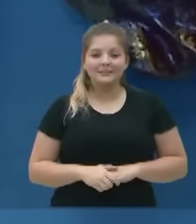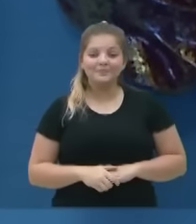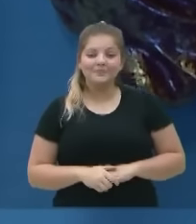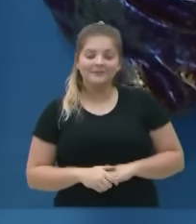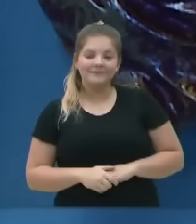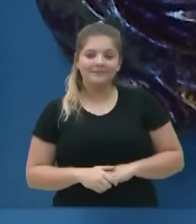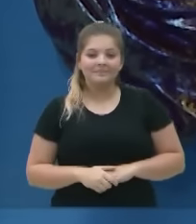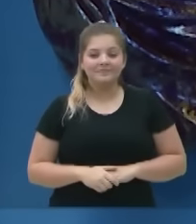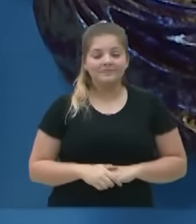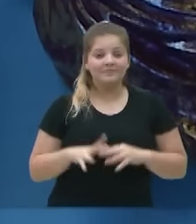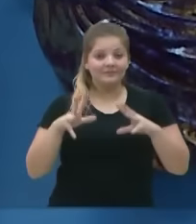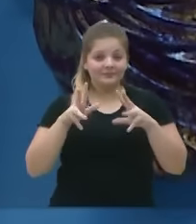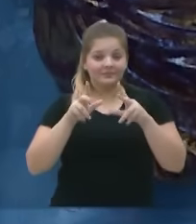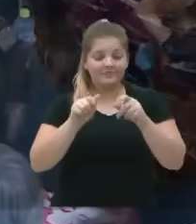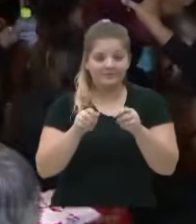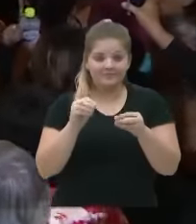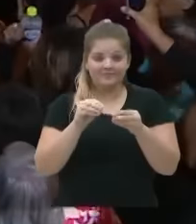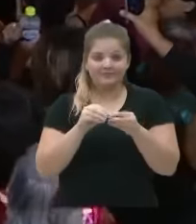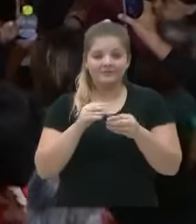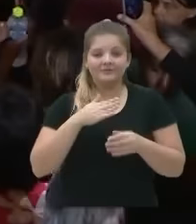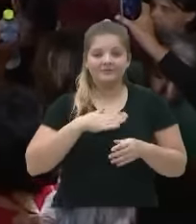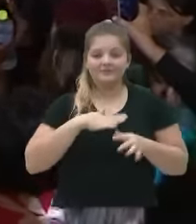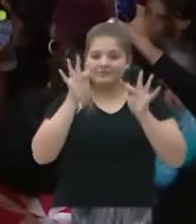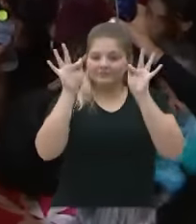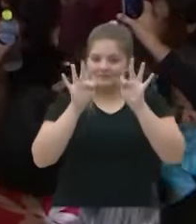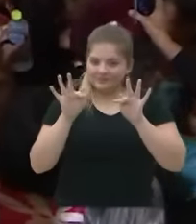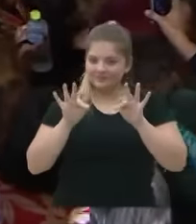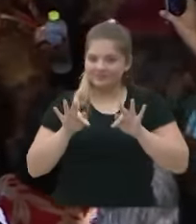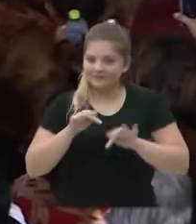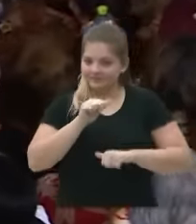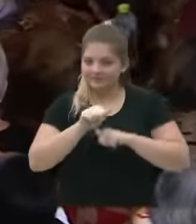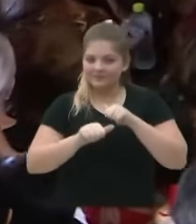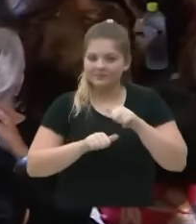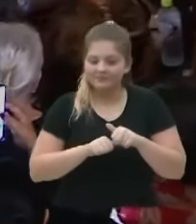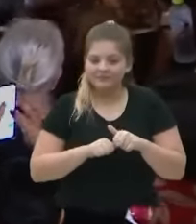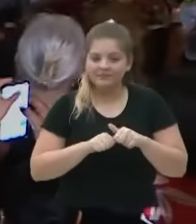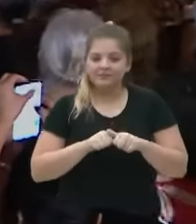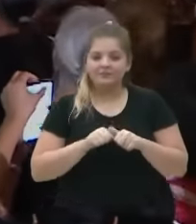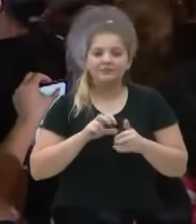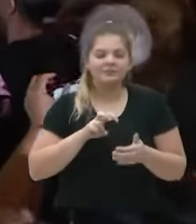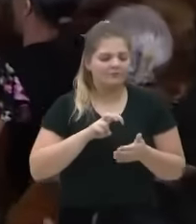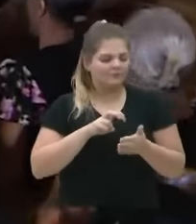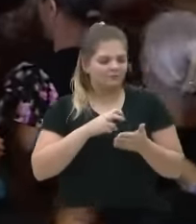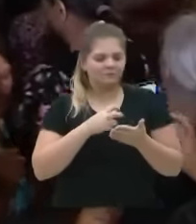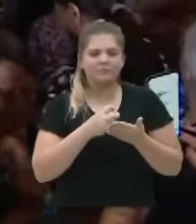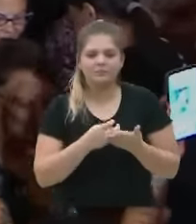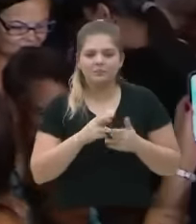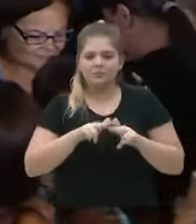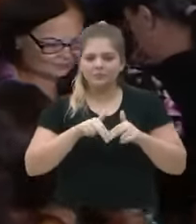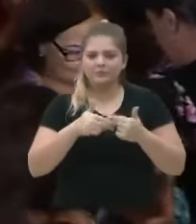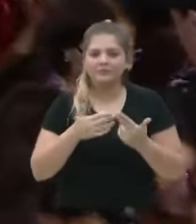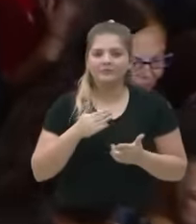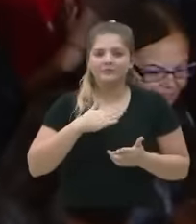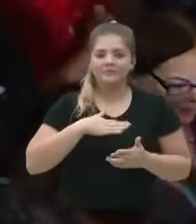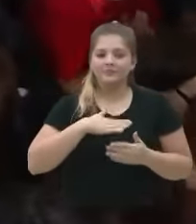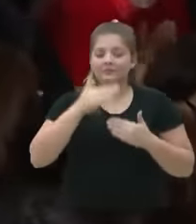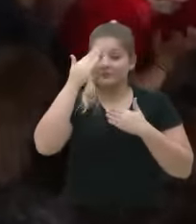Fez tudo pra me ver feliz, capaz de até morrer por mim.